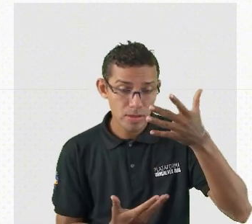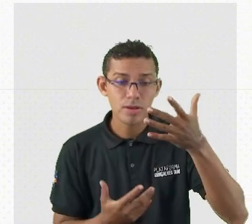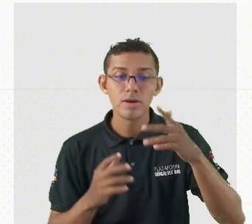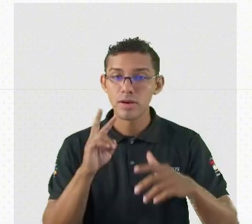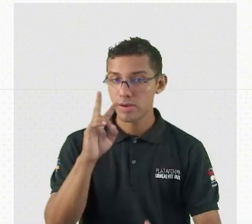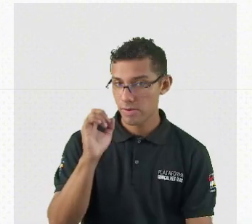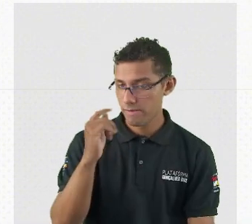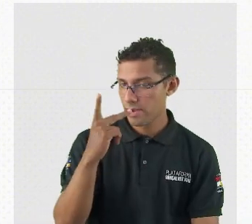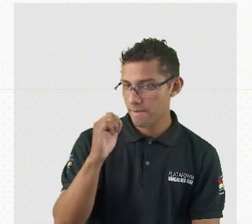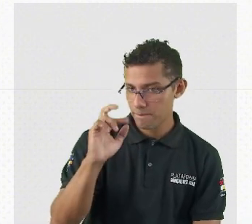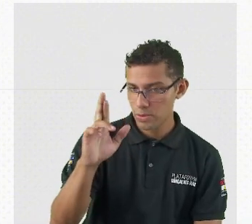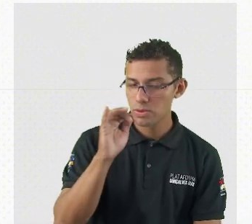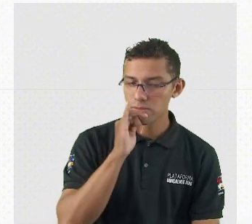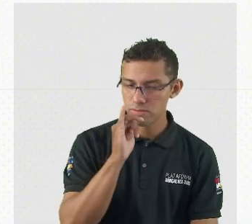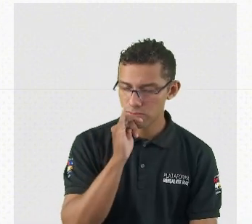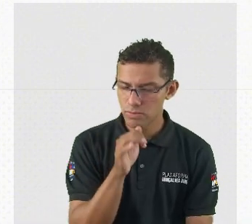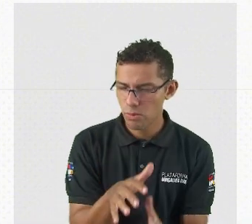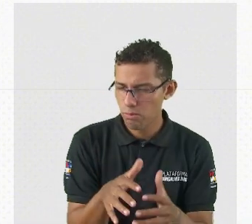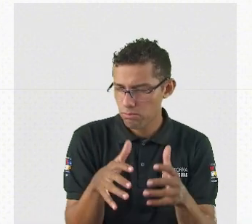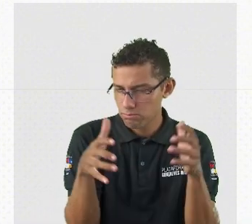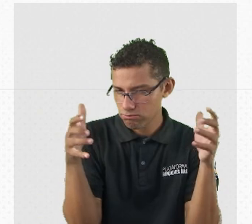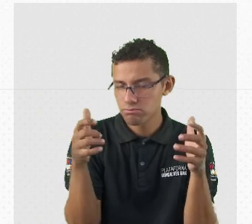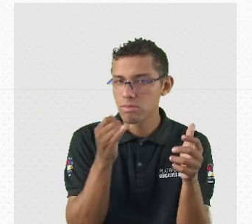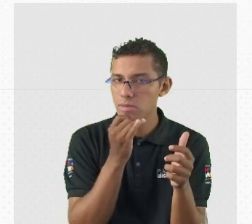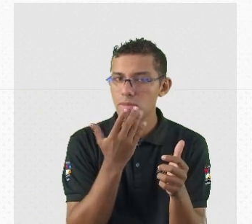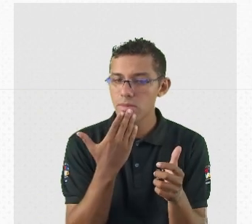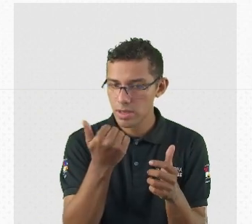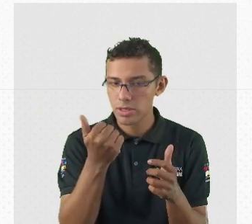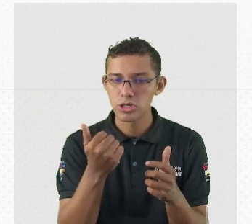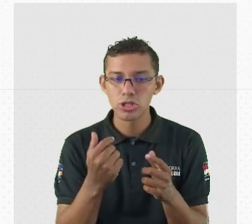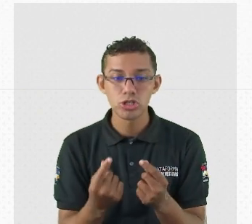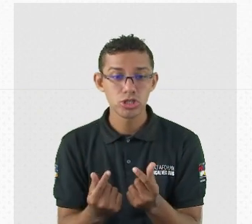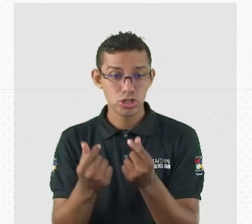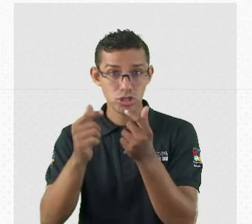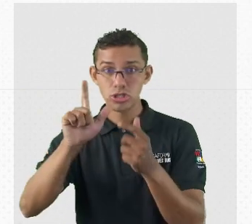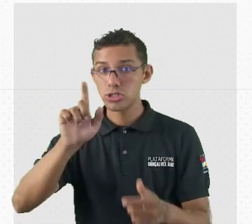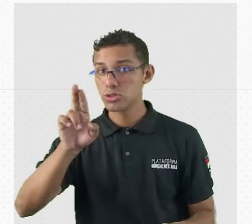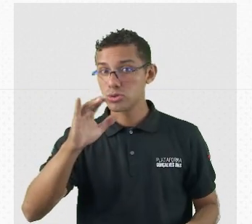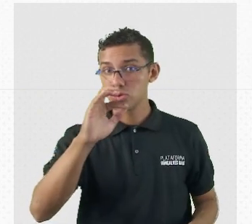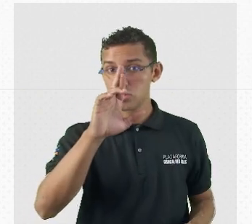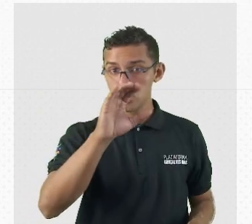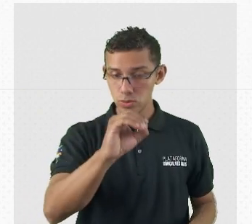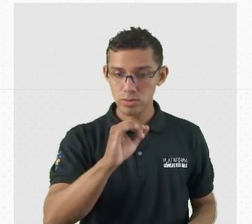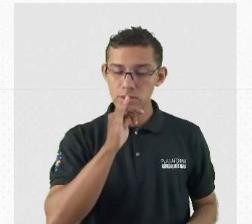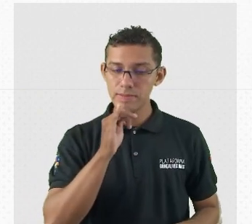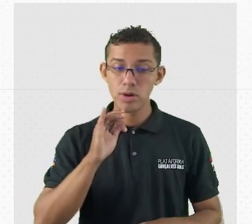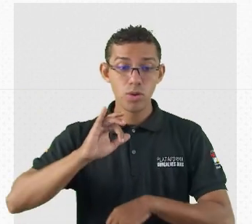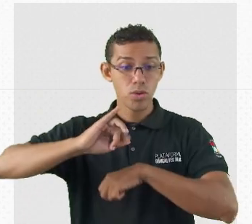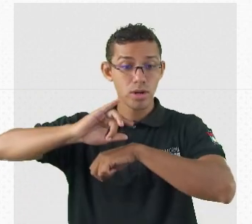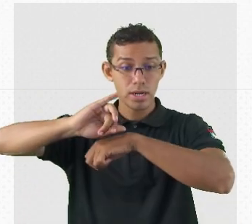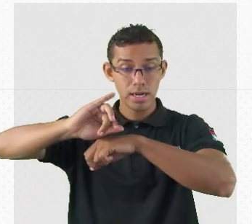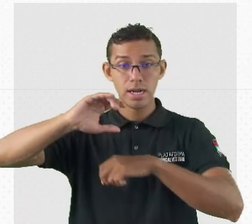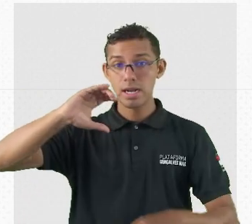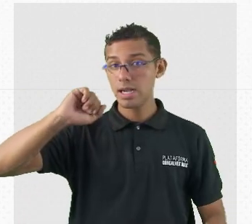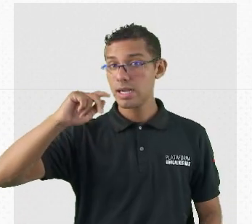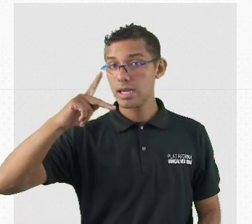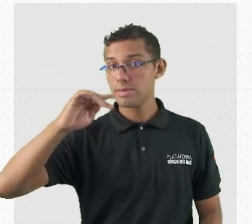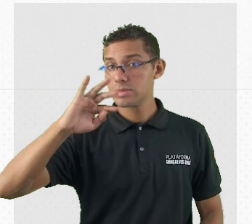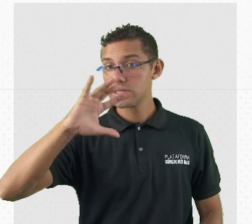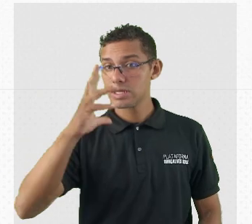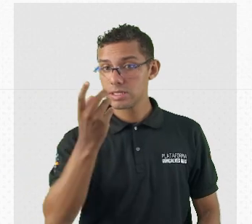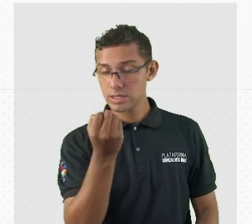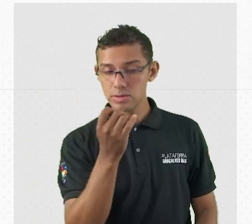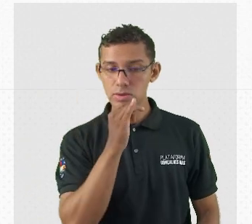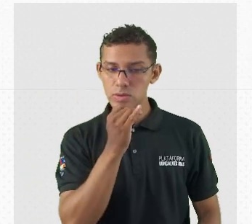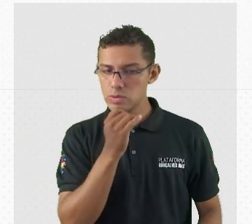processo produtivo aumentou a quantidade de bens, aumenta a quantidade de lucro. É nesse contexto que surge a expressão do capitalismo voraz. Você tem a